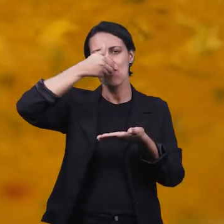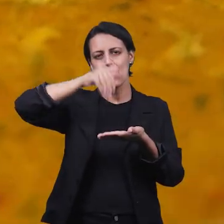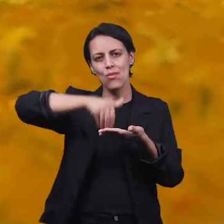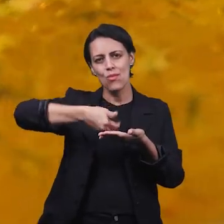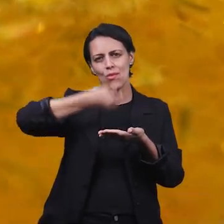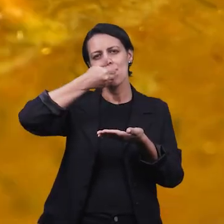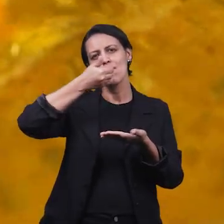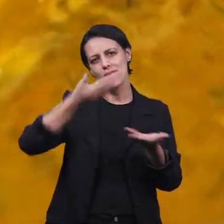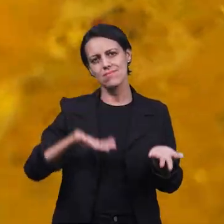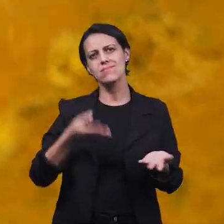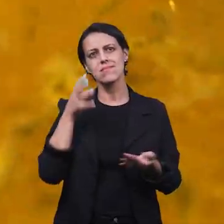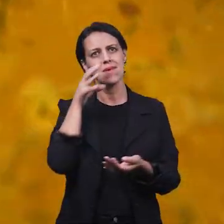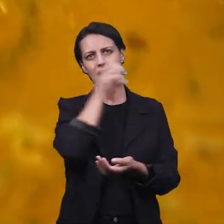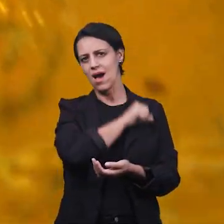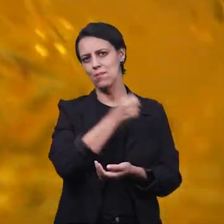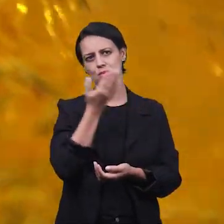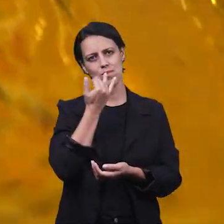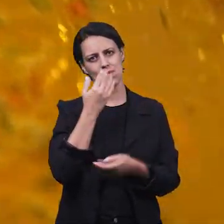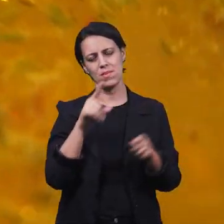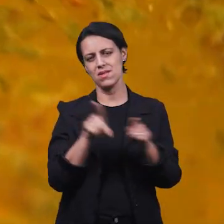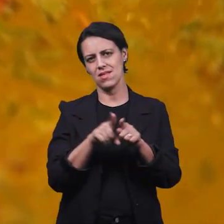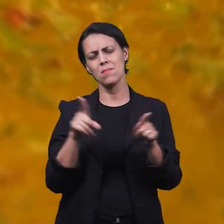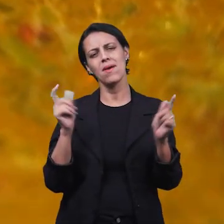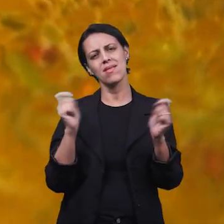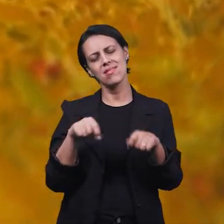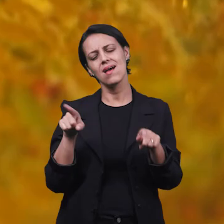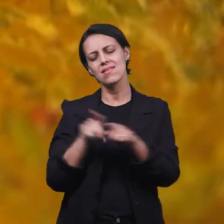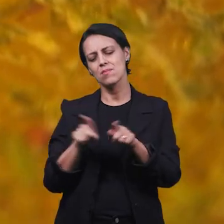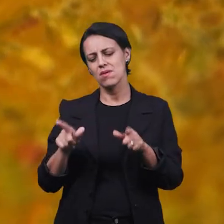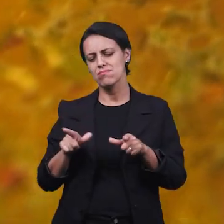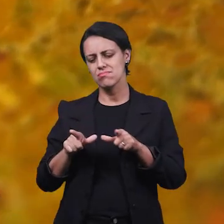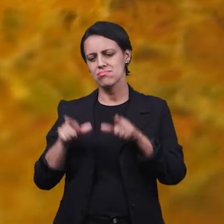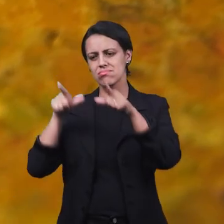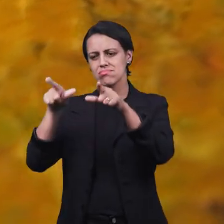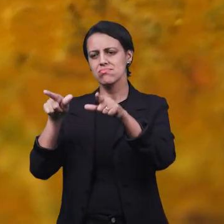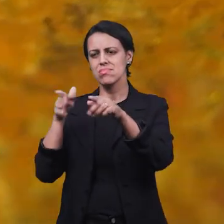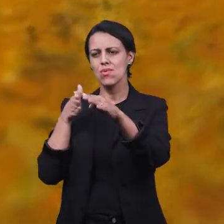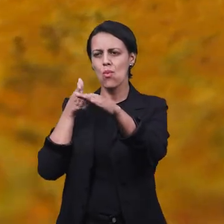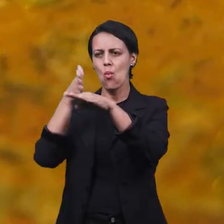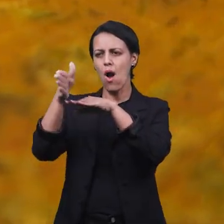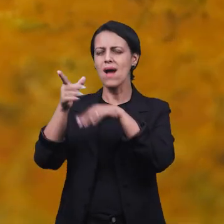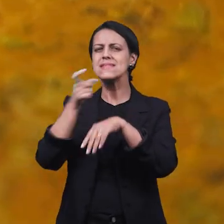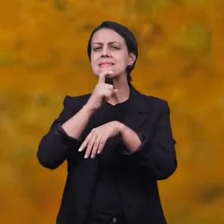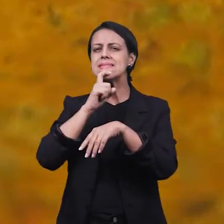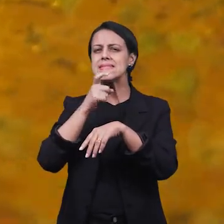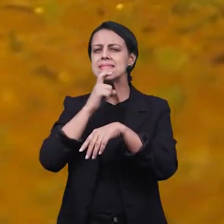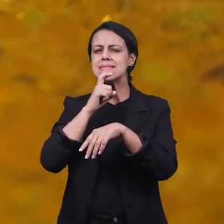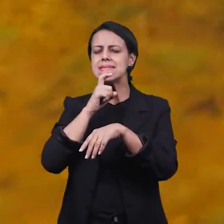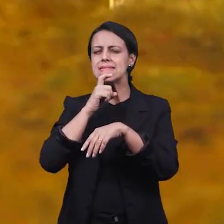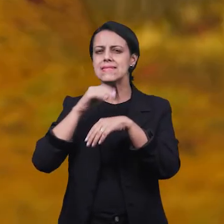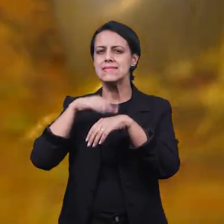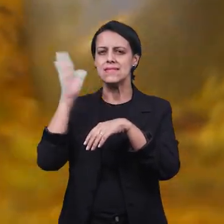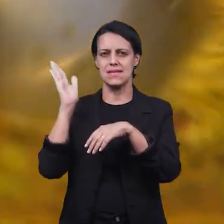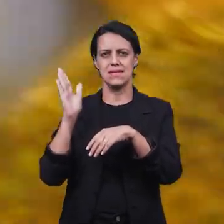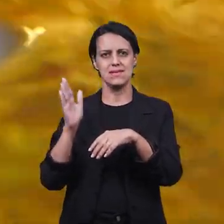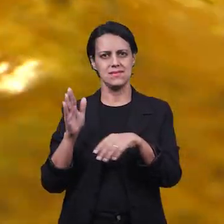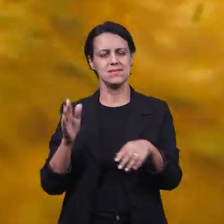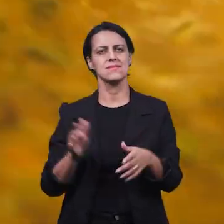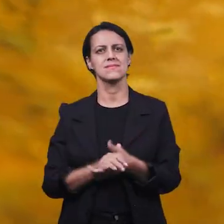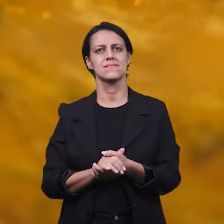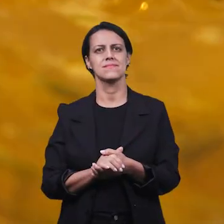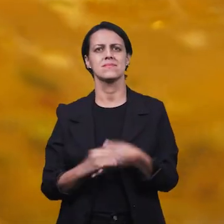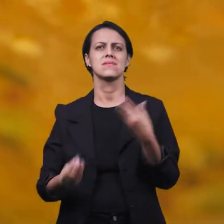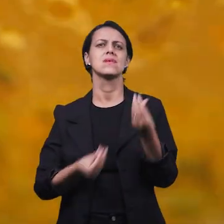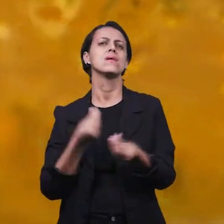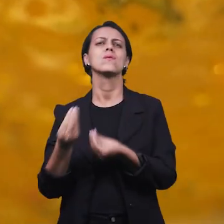consumida imediatamente e também ser congelada em porções individuais para consumo posterior. E como eu